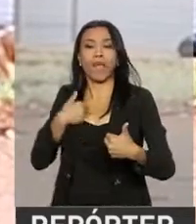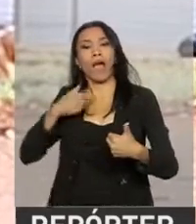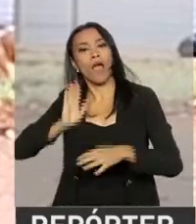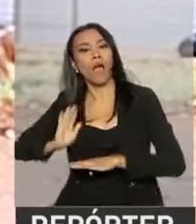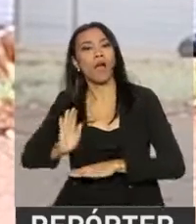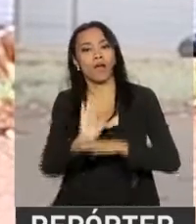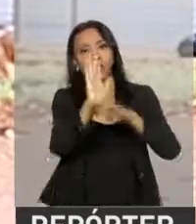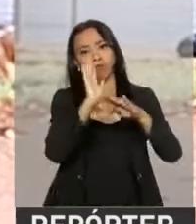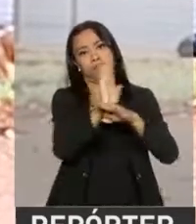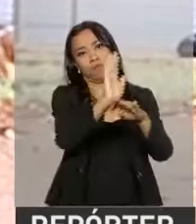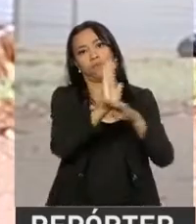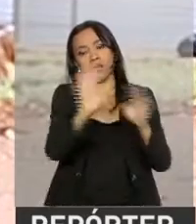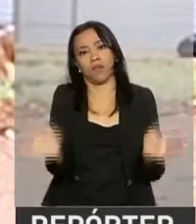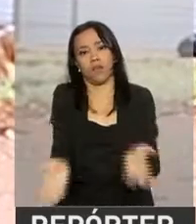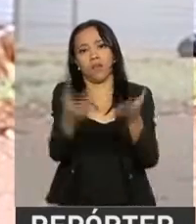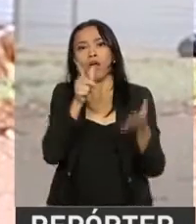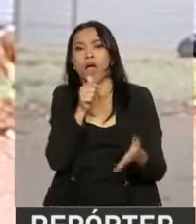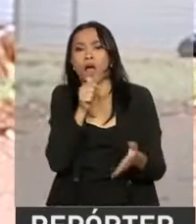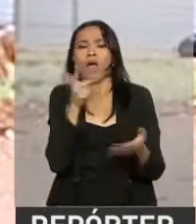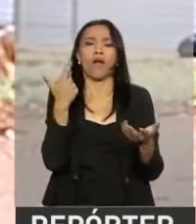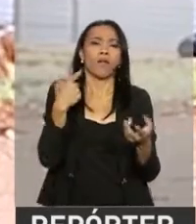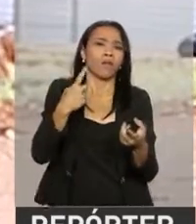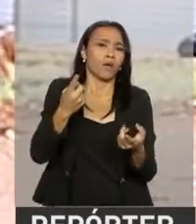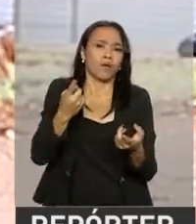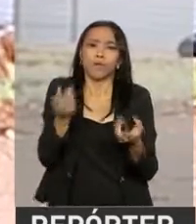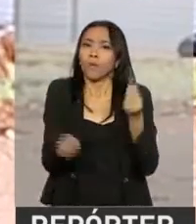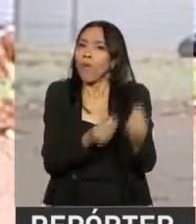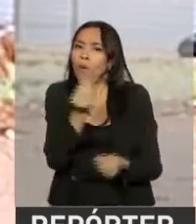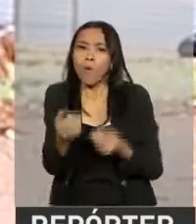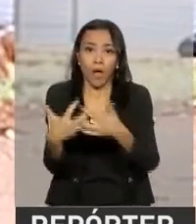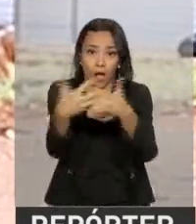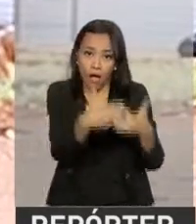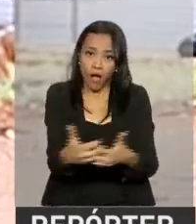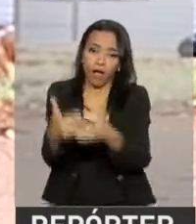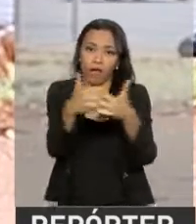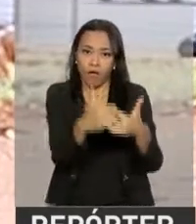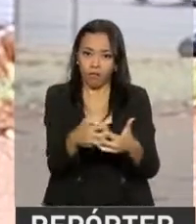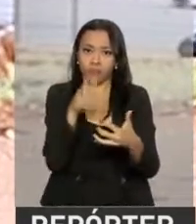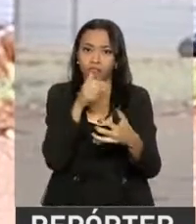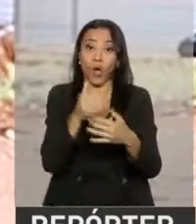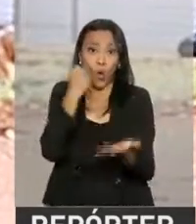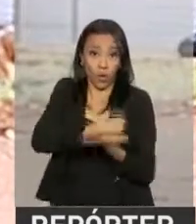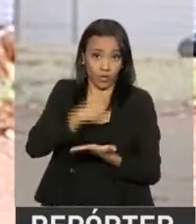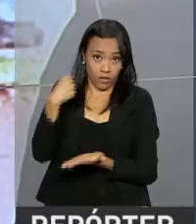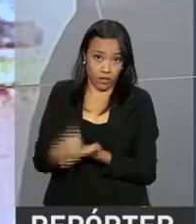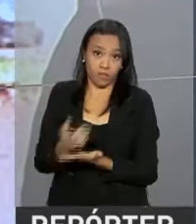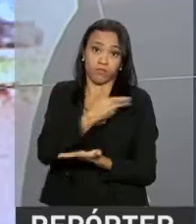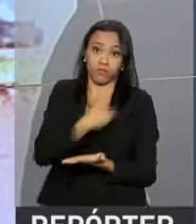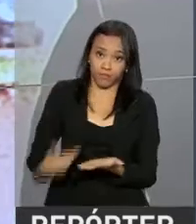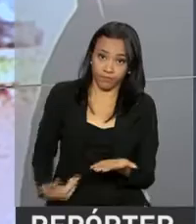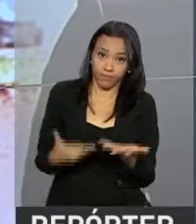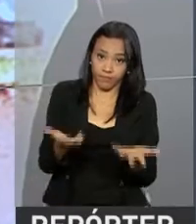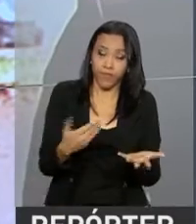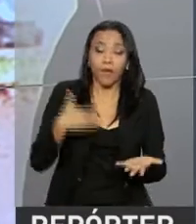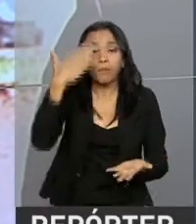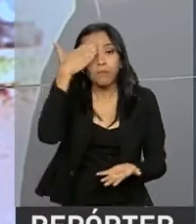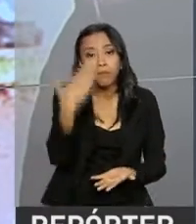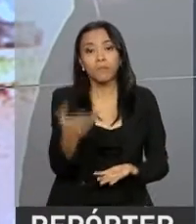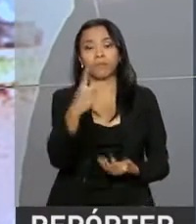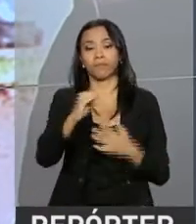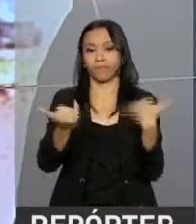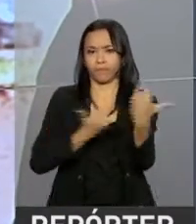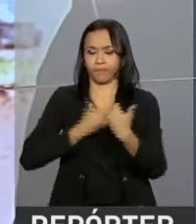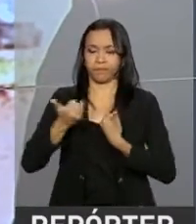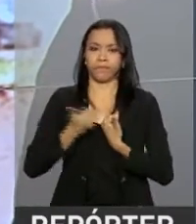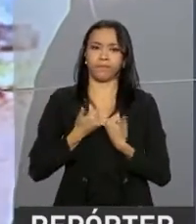operação e a ser abastecida por água por meio de carros-pipas contratados. Leandro. Obrigado, Gabriela, pelas